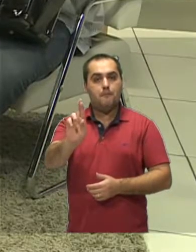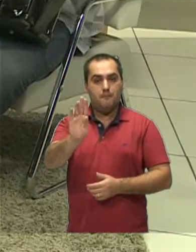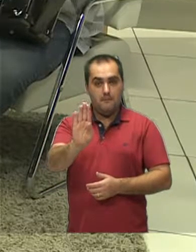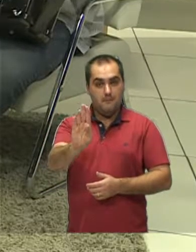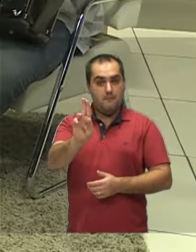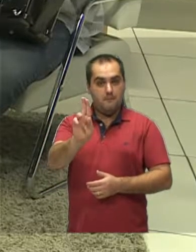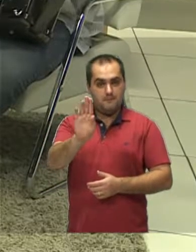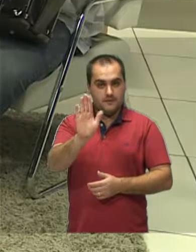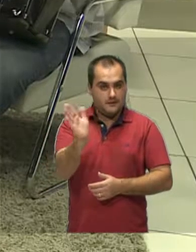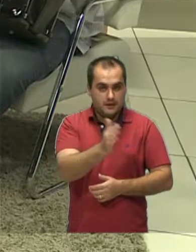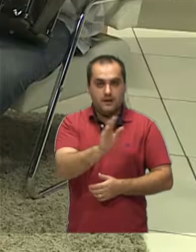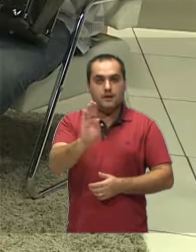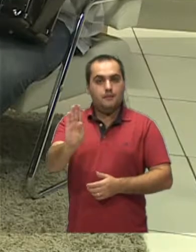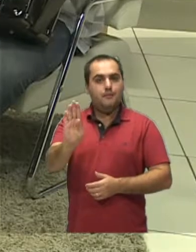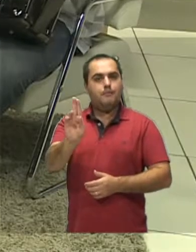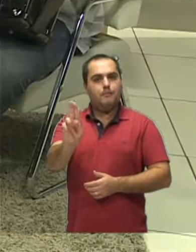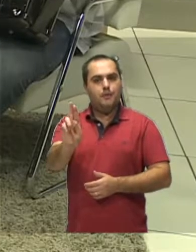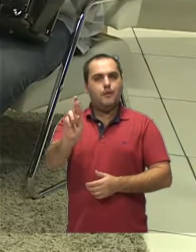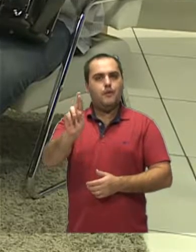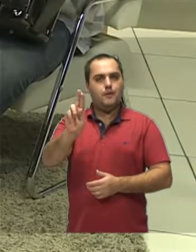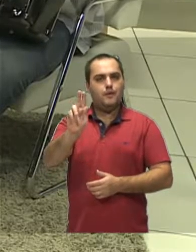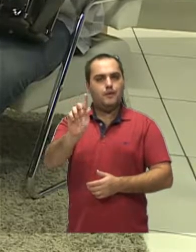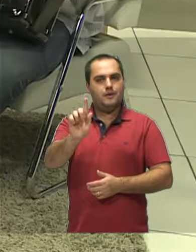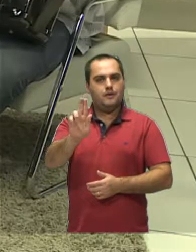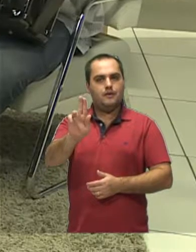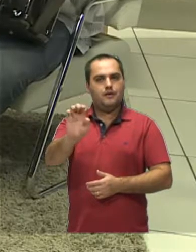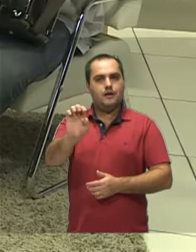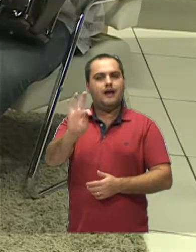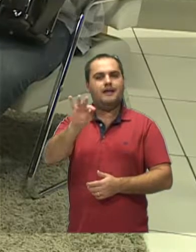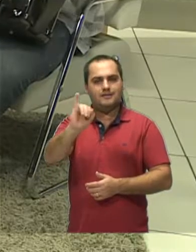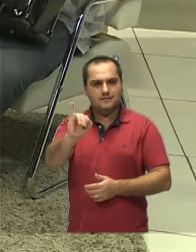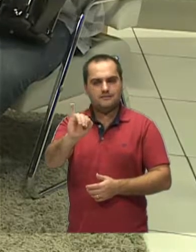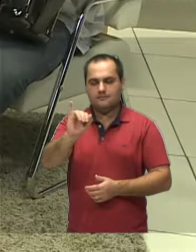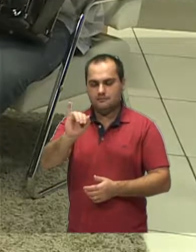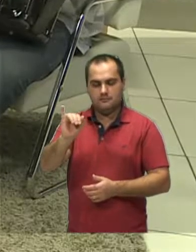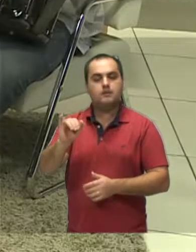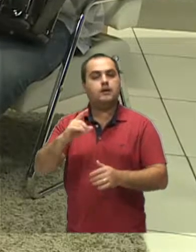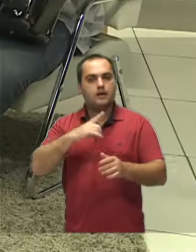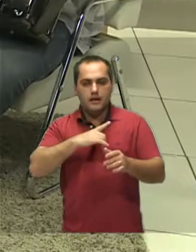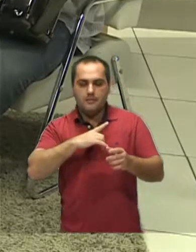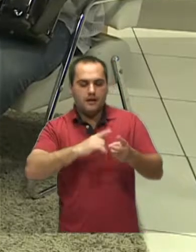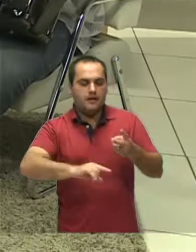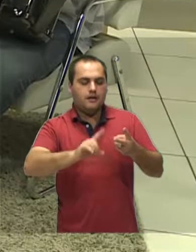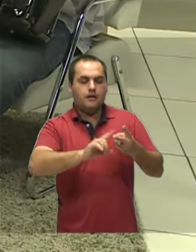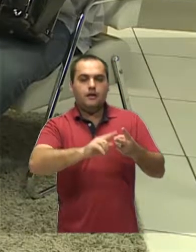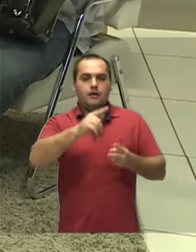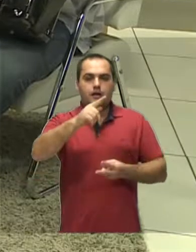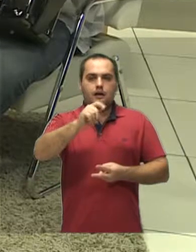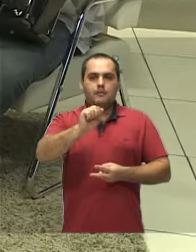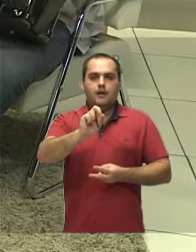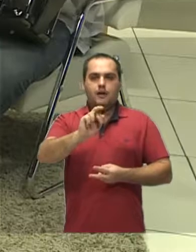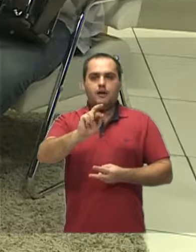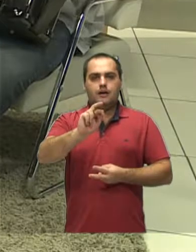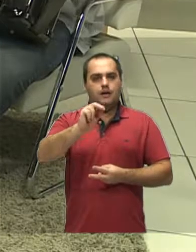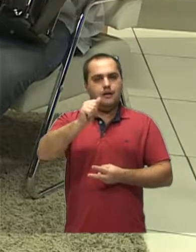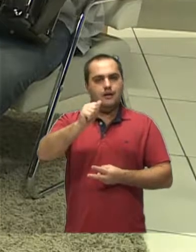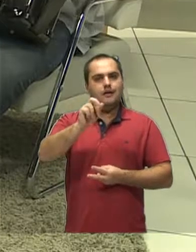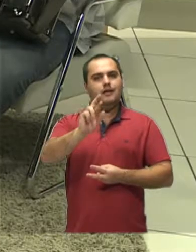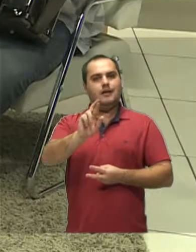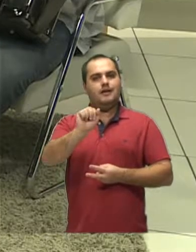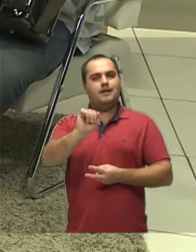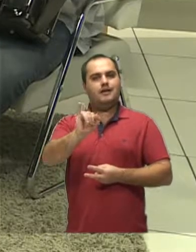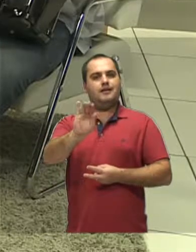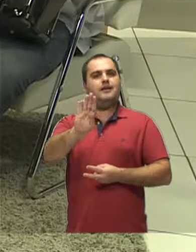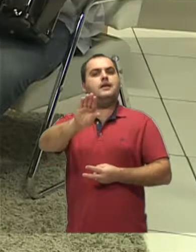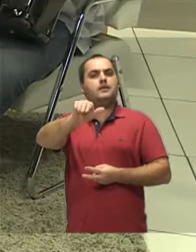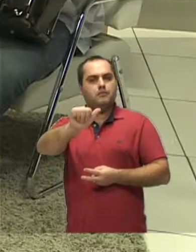Outro, daí um pouco da outra ponta do país, né, da Paraíba, que foi o Sivuca, que foi um dos maiores